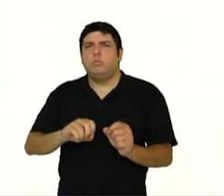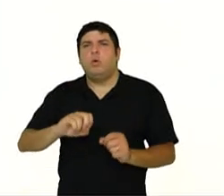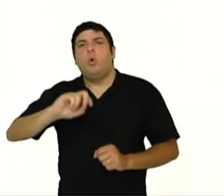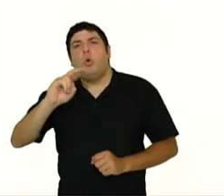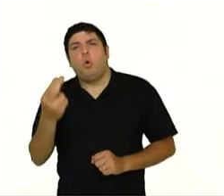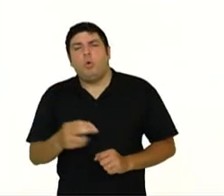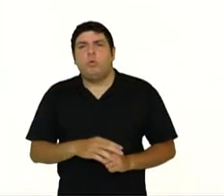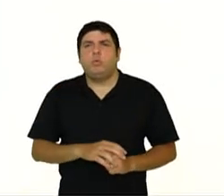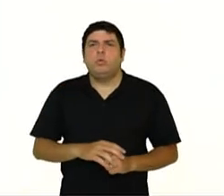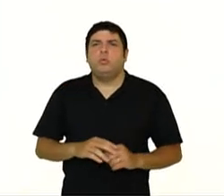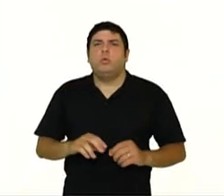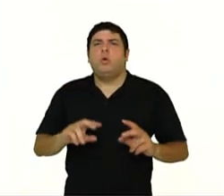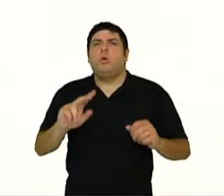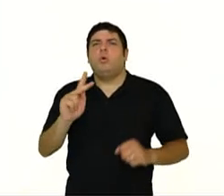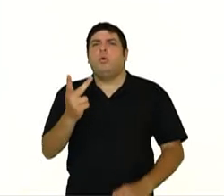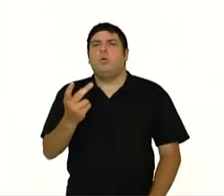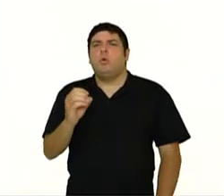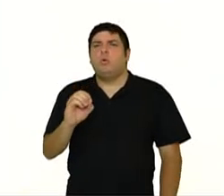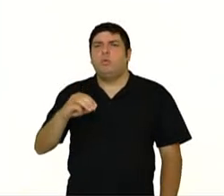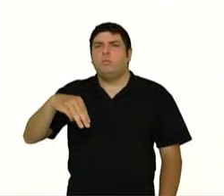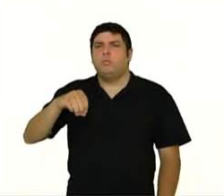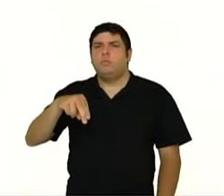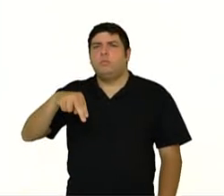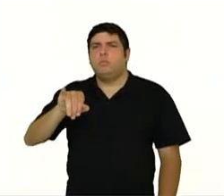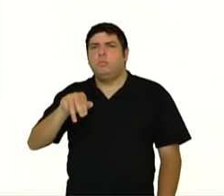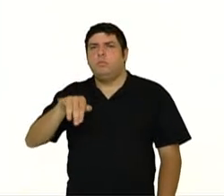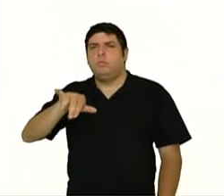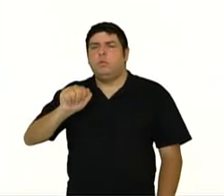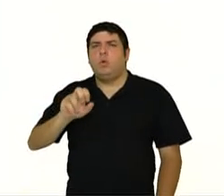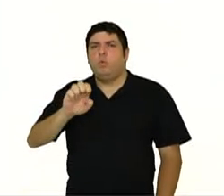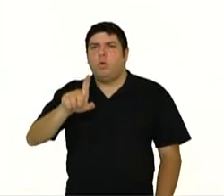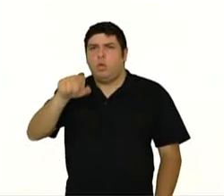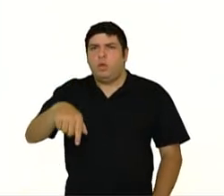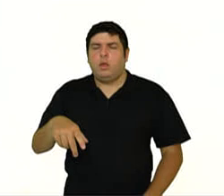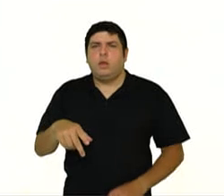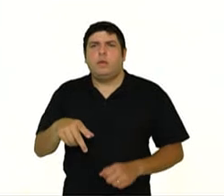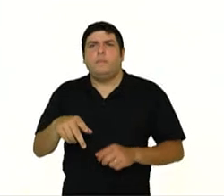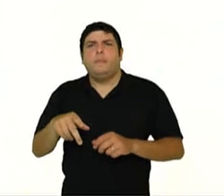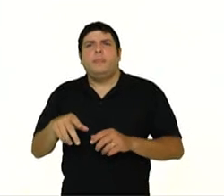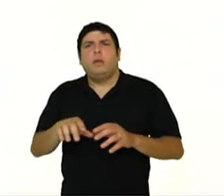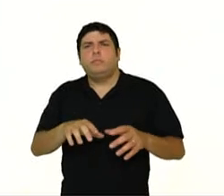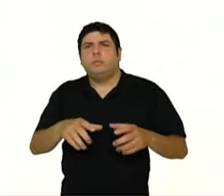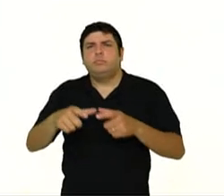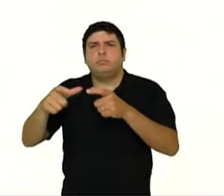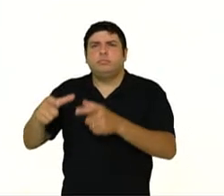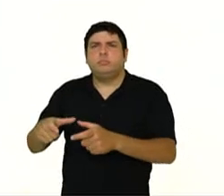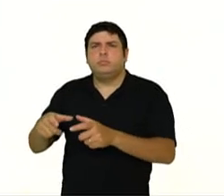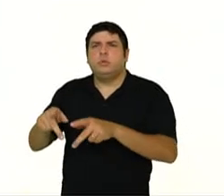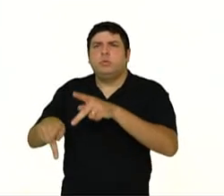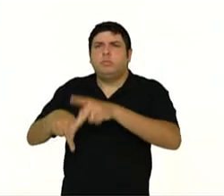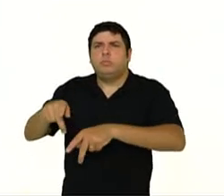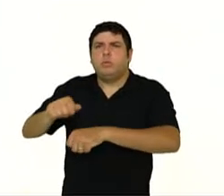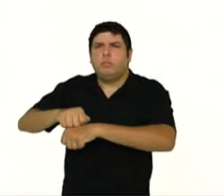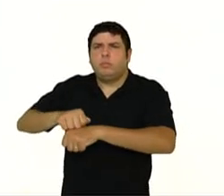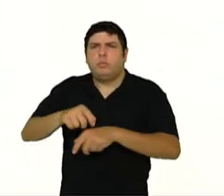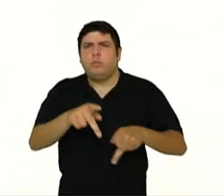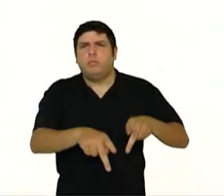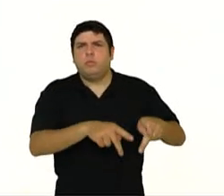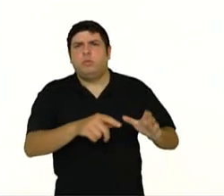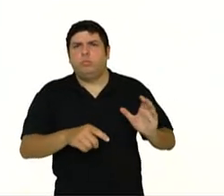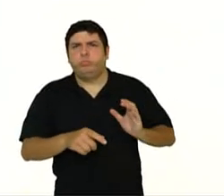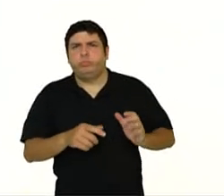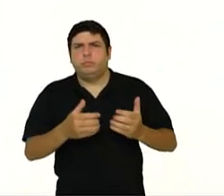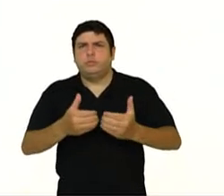para opor a partir do advérbio de lugar o espaço da população pobre e o espaço da população rica. É isso que ele